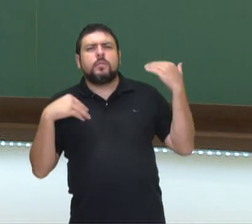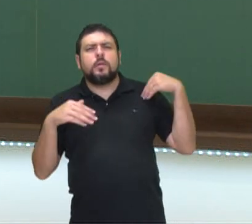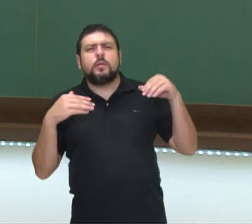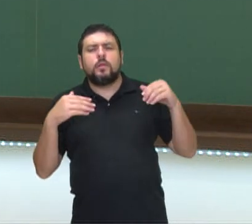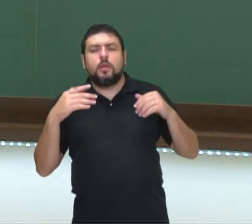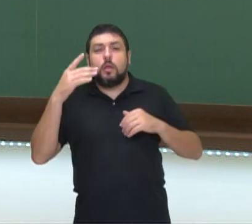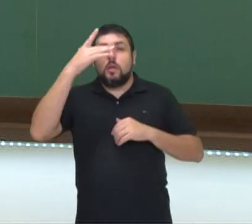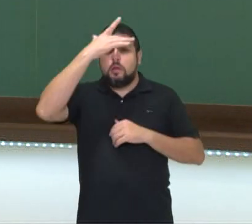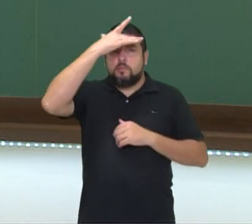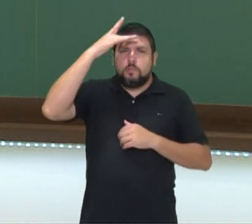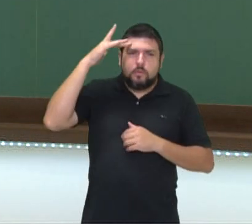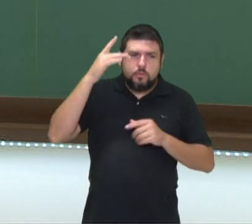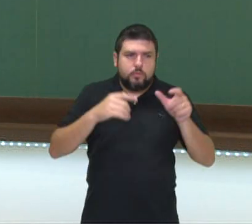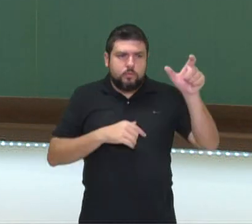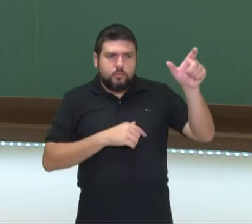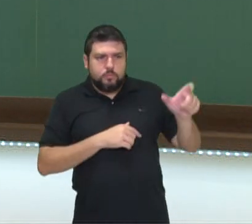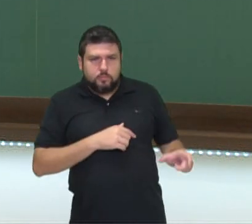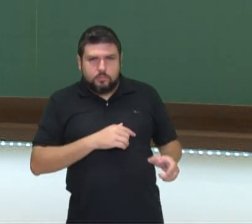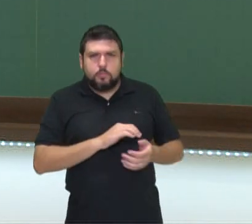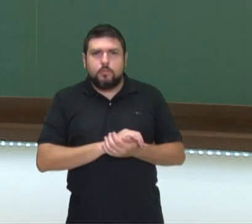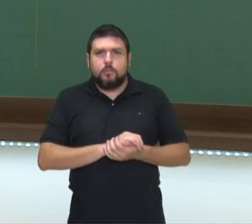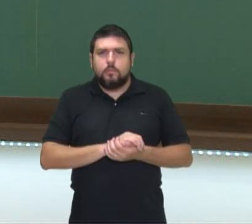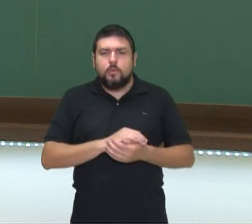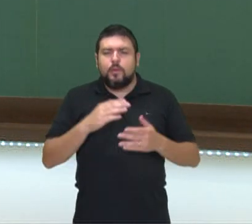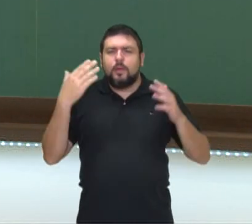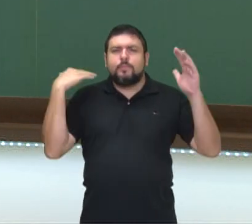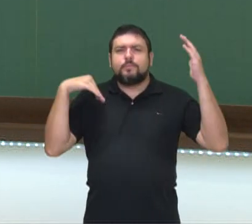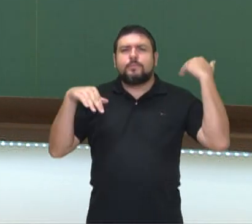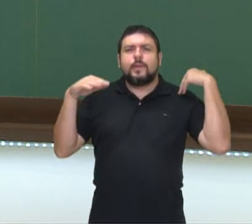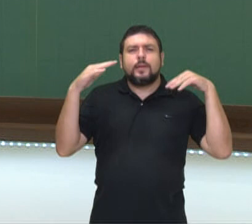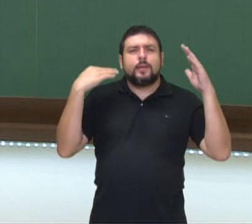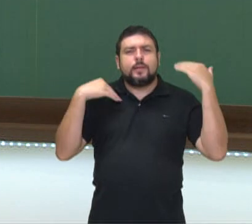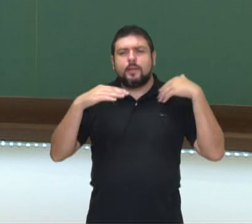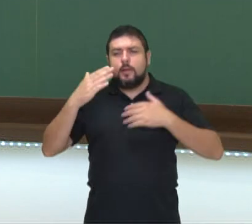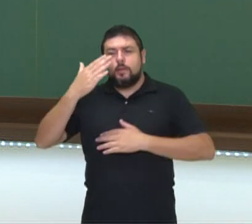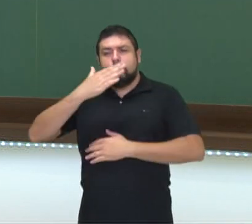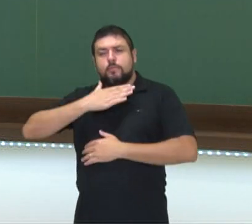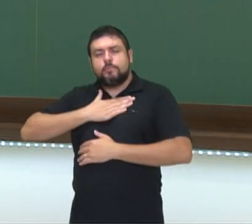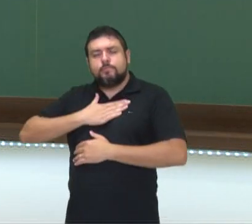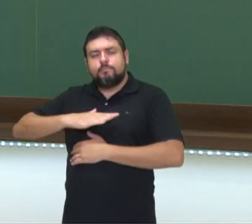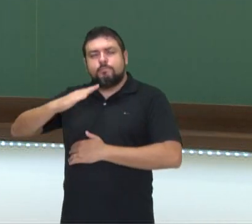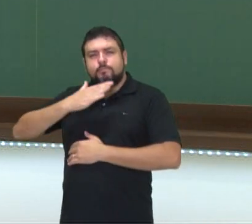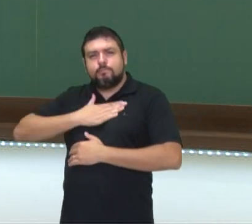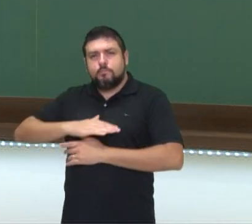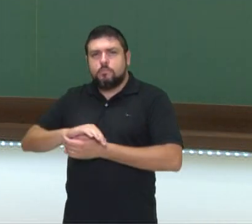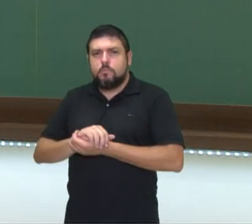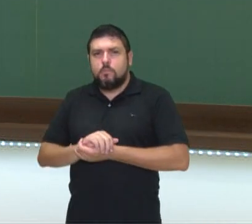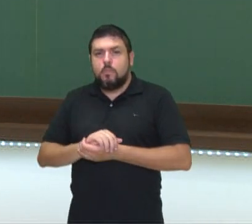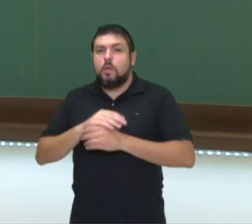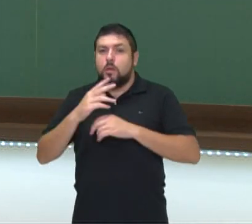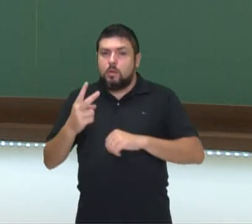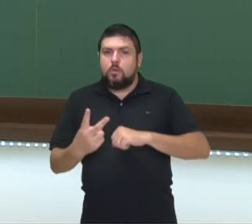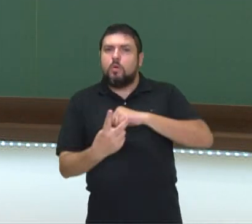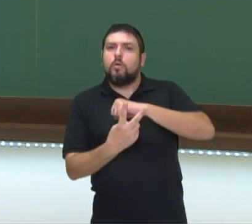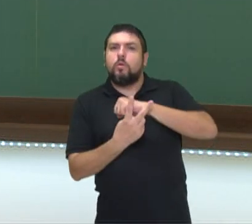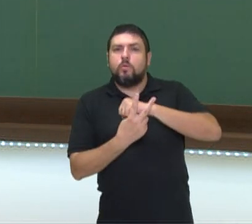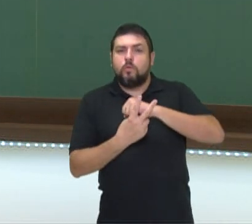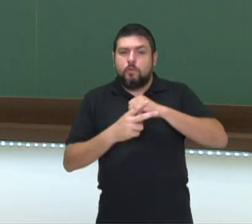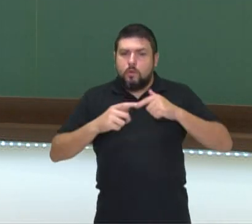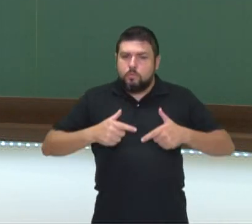nosso sujeito, o restante, predicado, passeiam tranquilas. Agora, no predicado, nós temos o verbo nocional, um